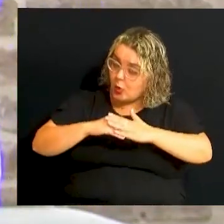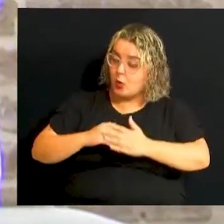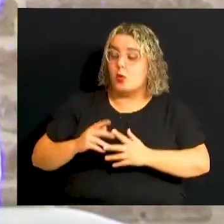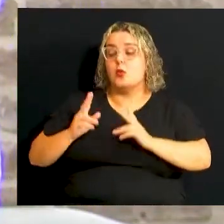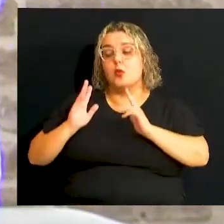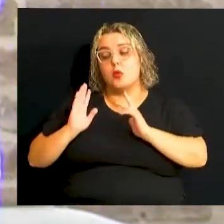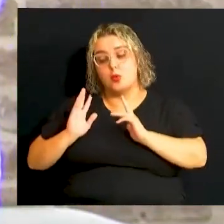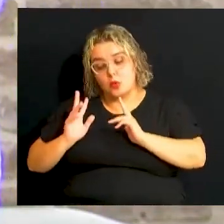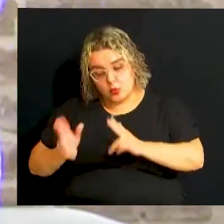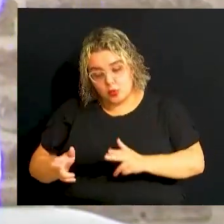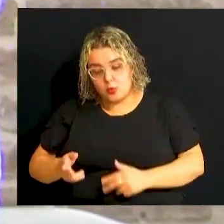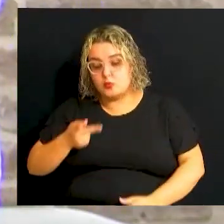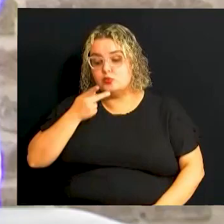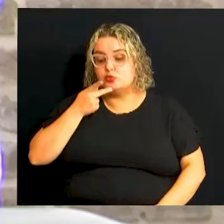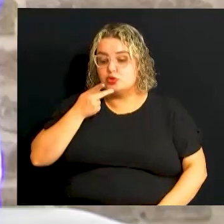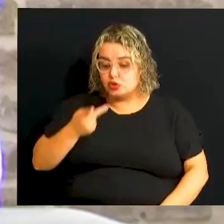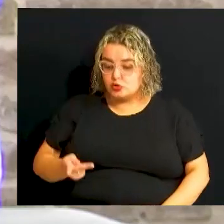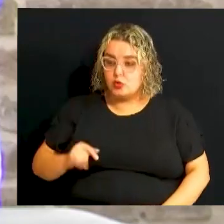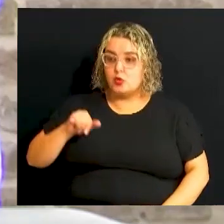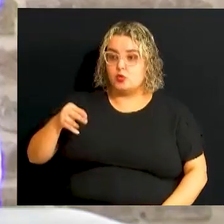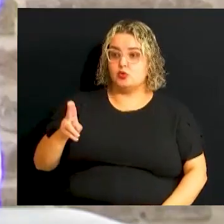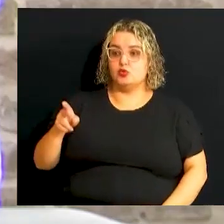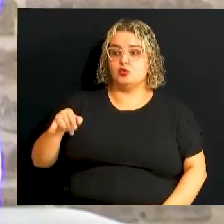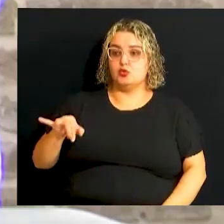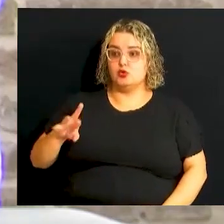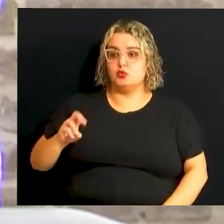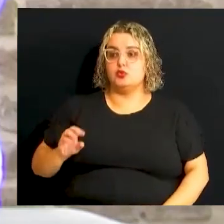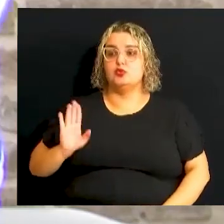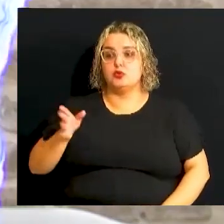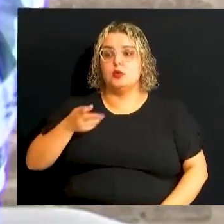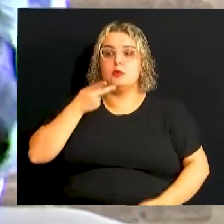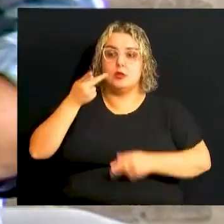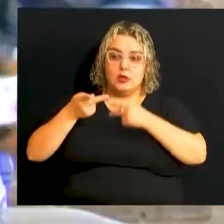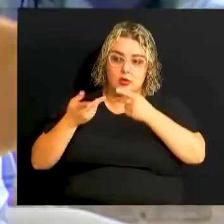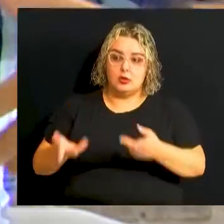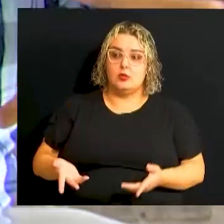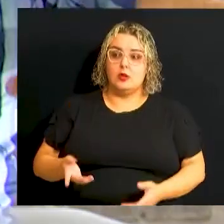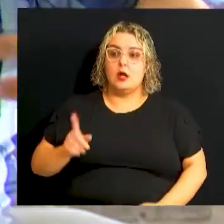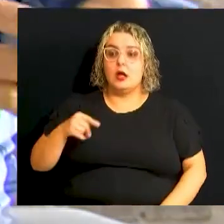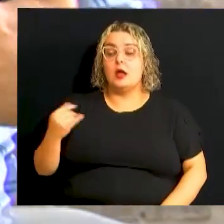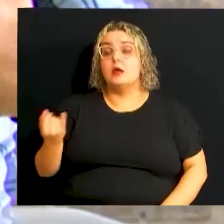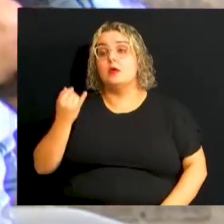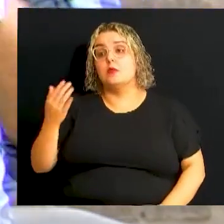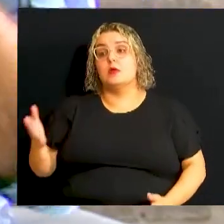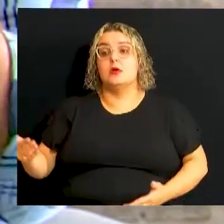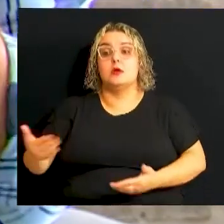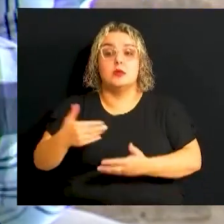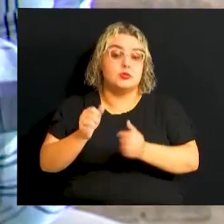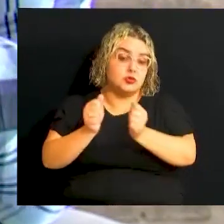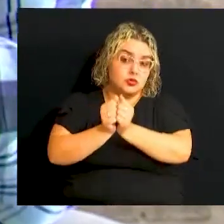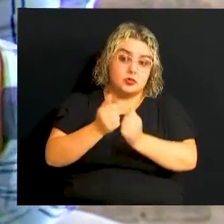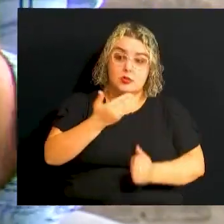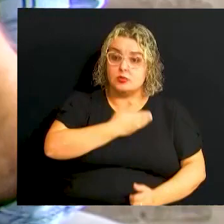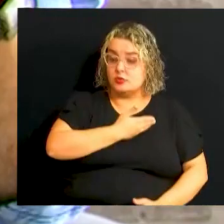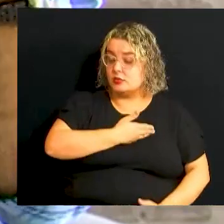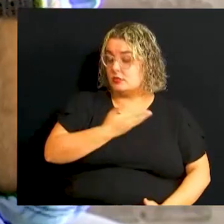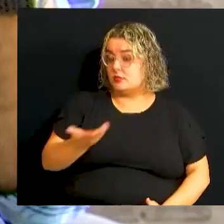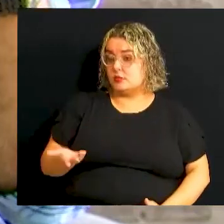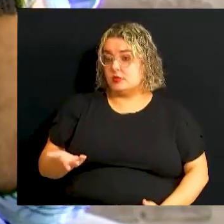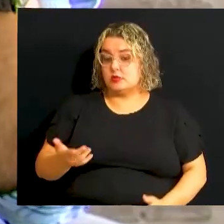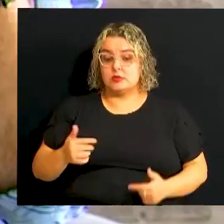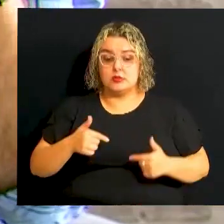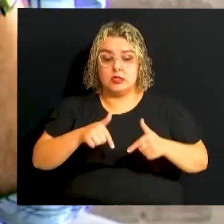né, como muito bem frisou aqui o Júnior, que é especialista no assunto, é importante, de repente, reunir a turma, até